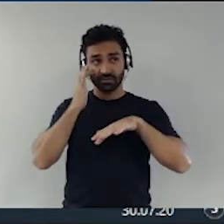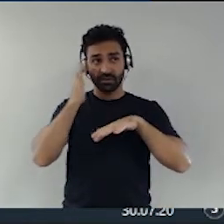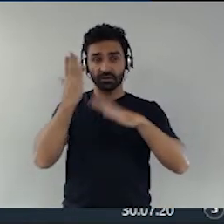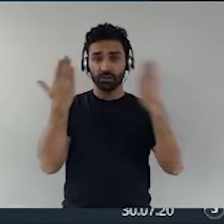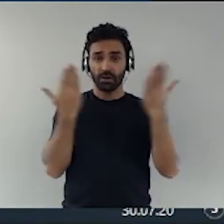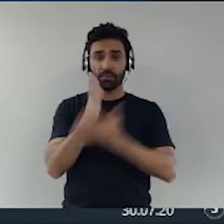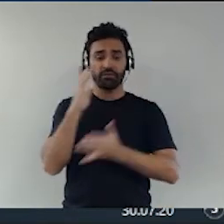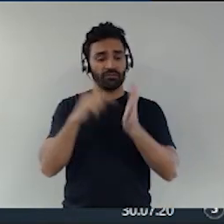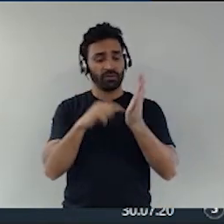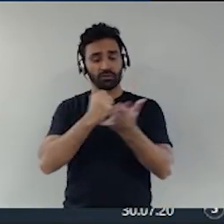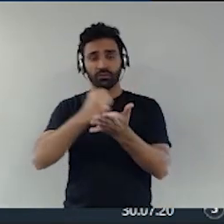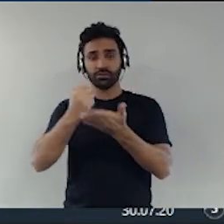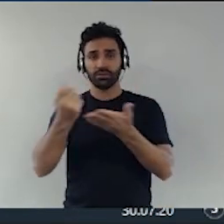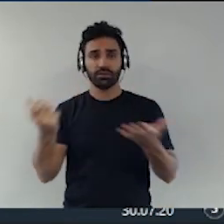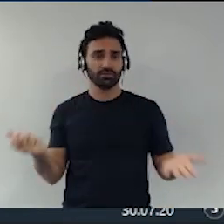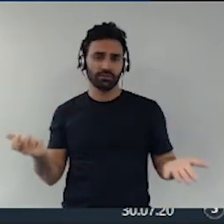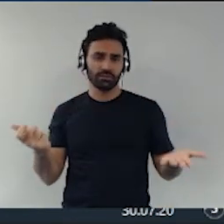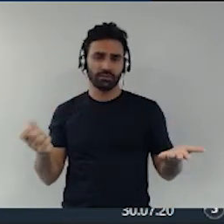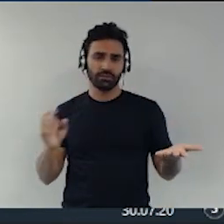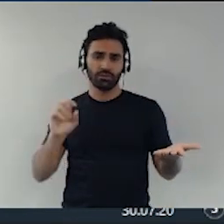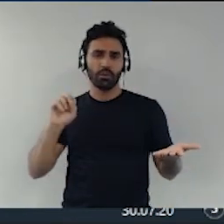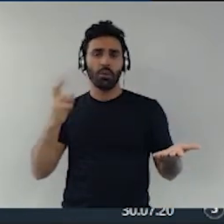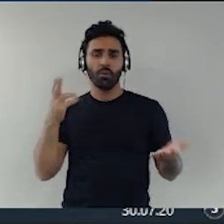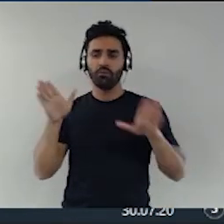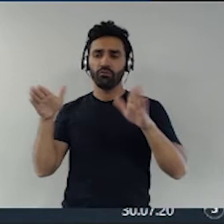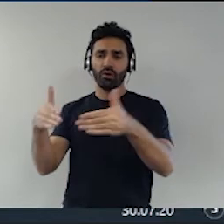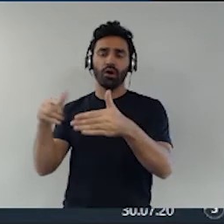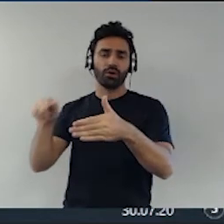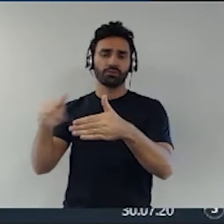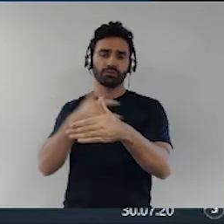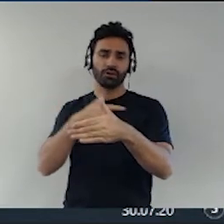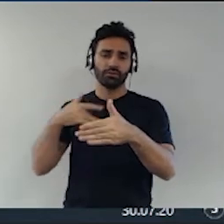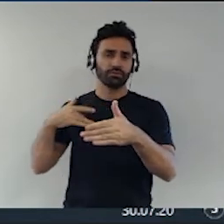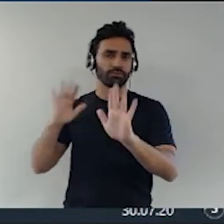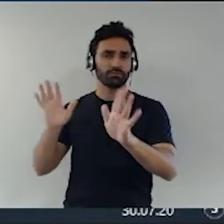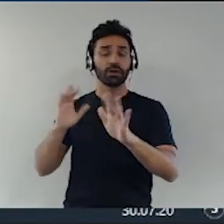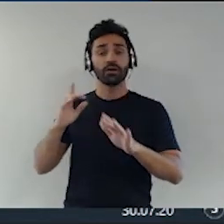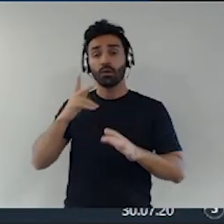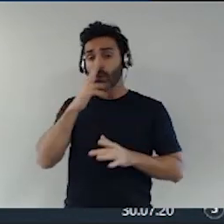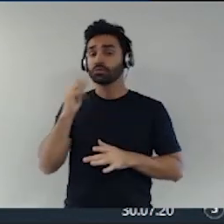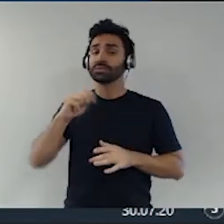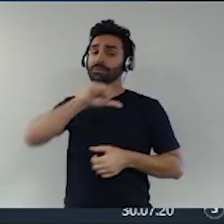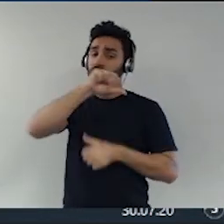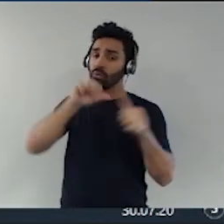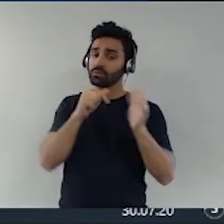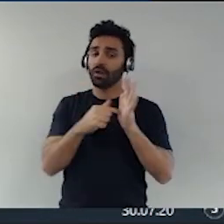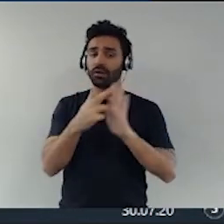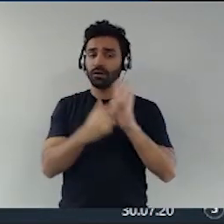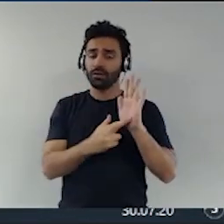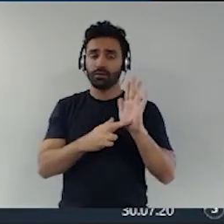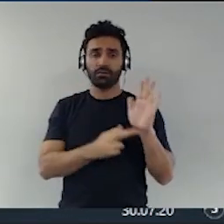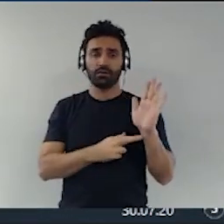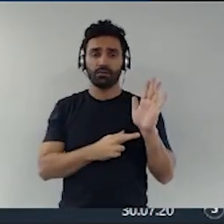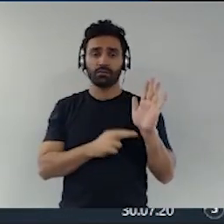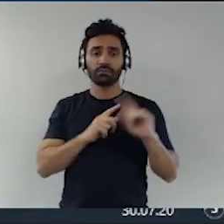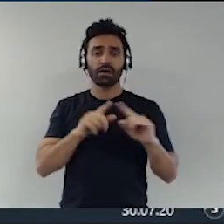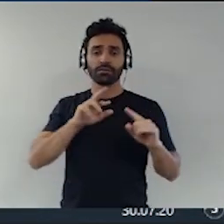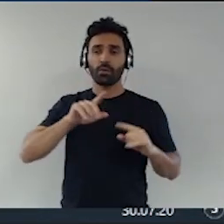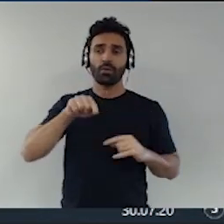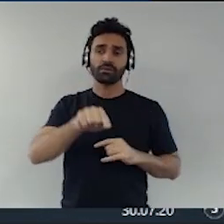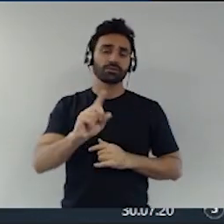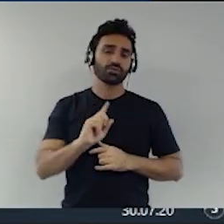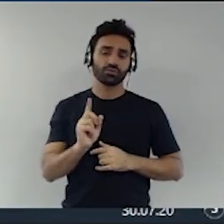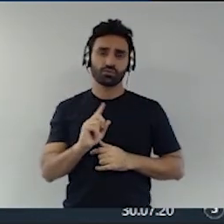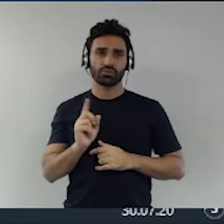tráfico e comércio internacional do que falar saúde, mas eu acho que isso é um mandato que precisa ser modificado, porque basicamente não é esse o mandato,